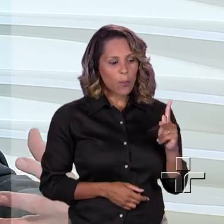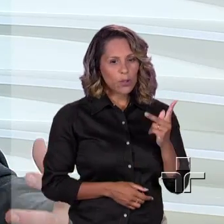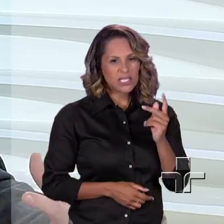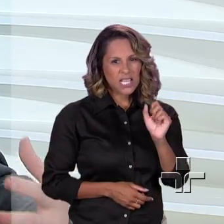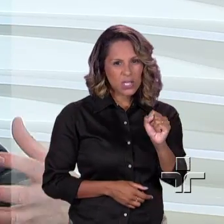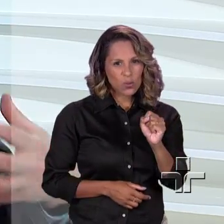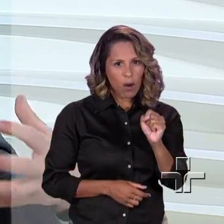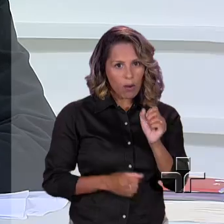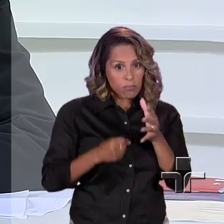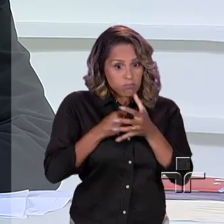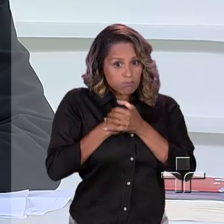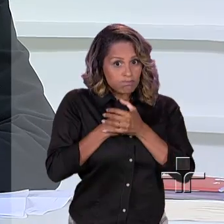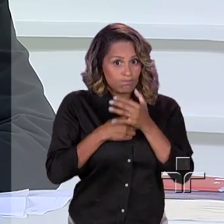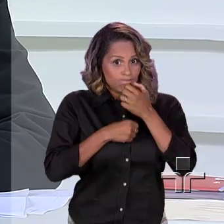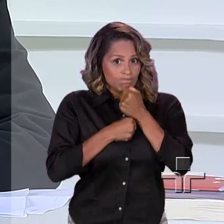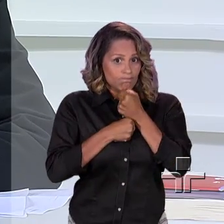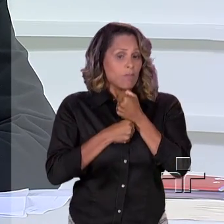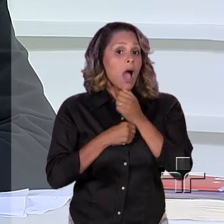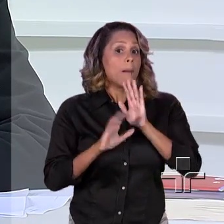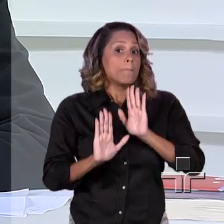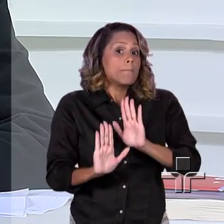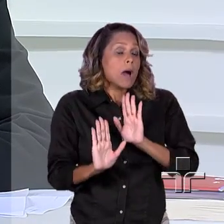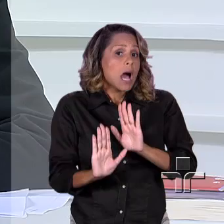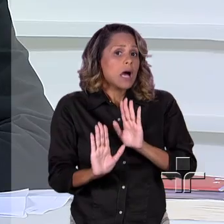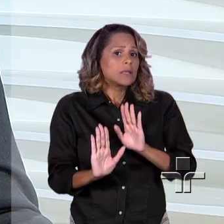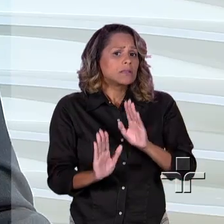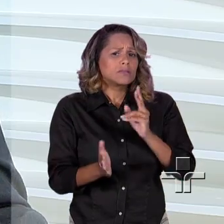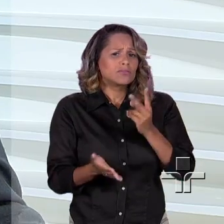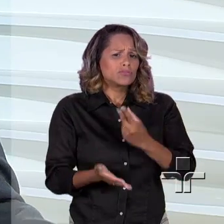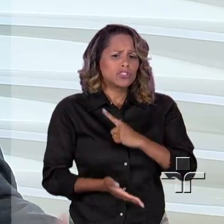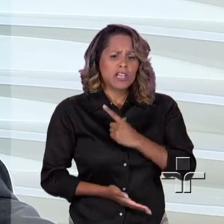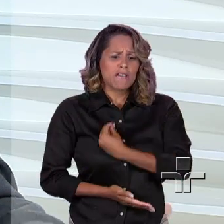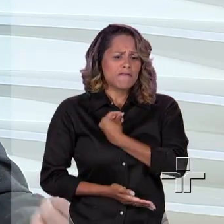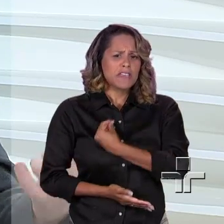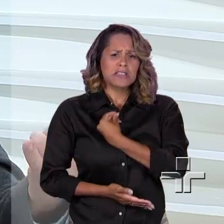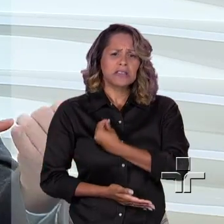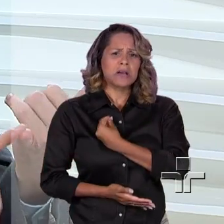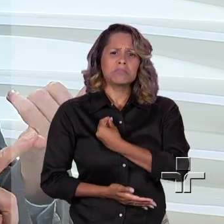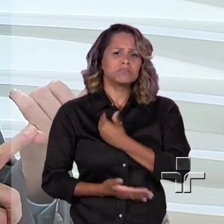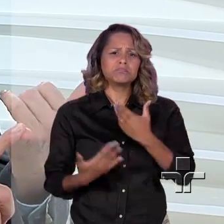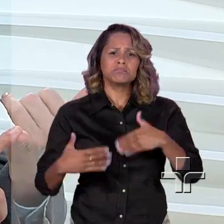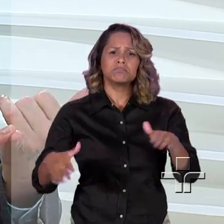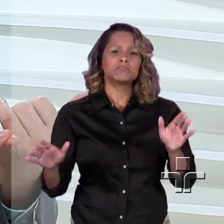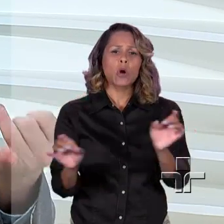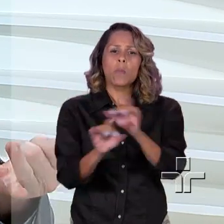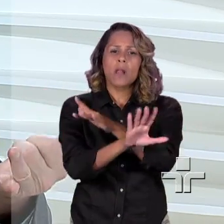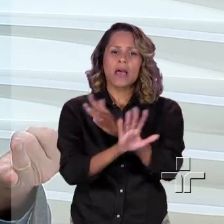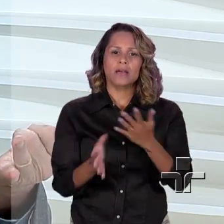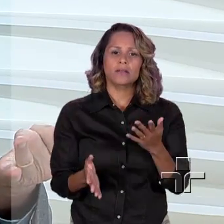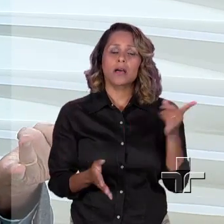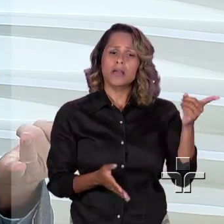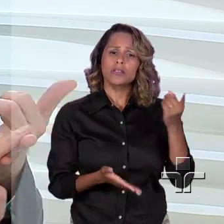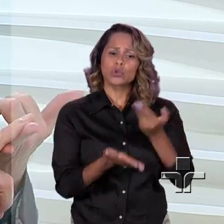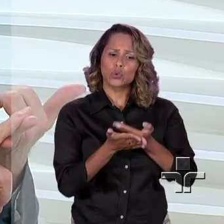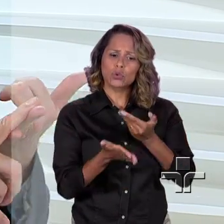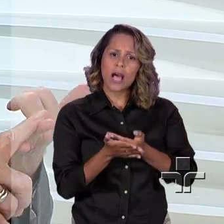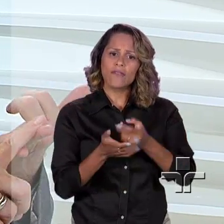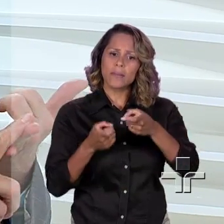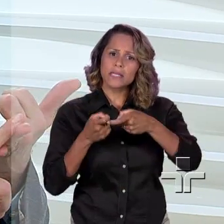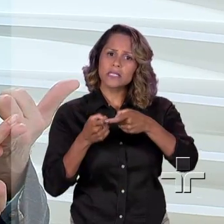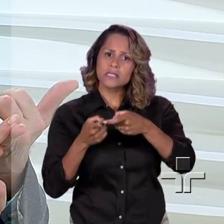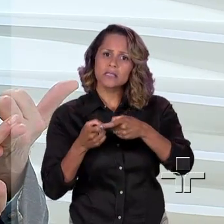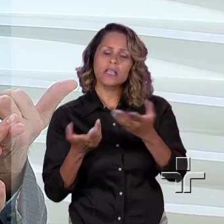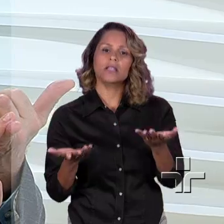sua existência, intensamente, uma pessoa impressionante. Ele estava estudando na faculdade de medicina, dirigindo um